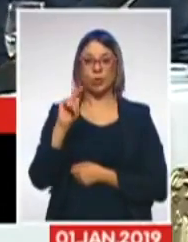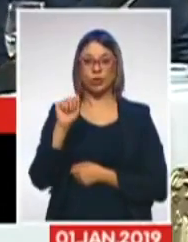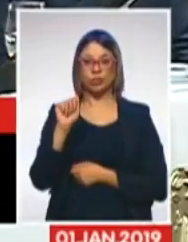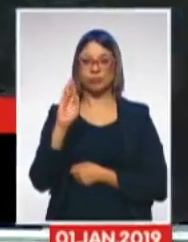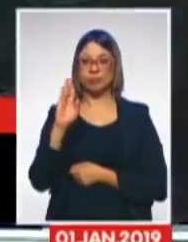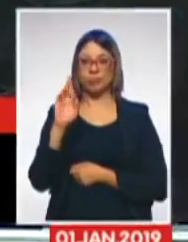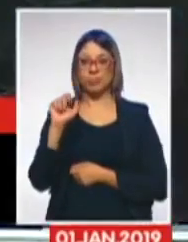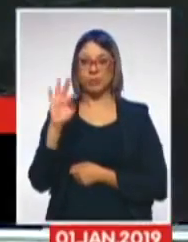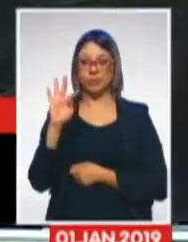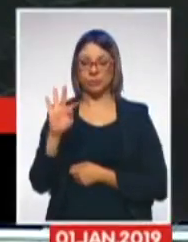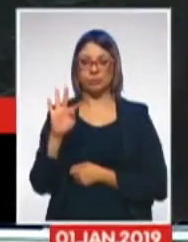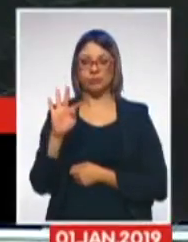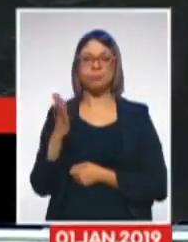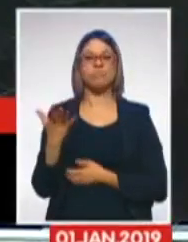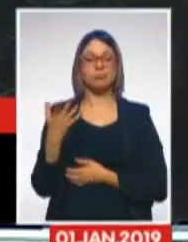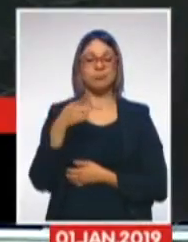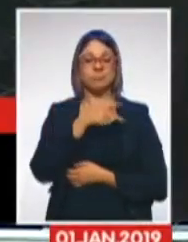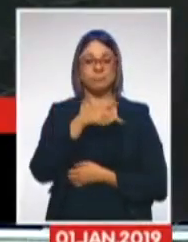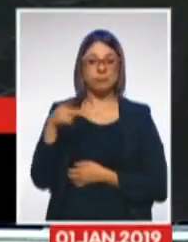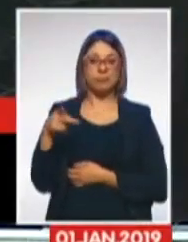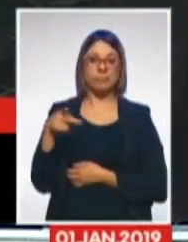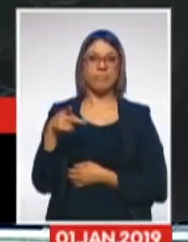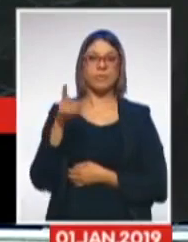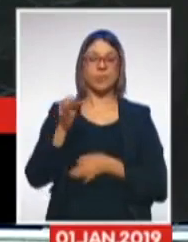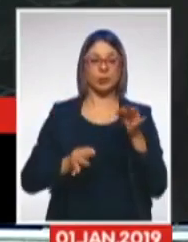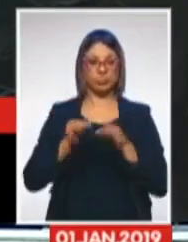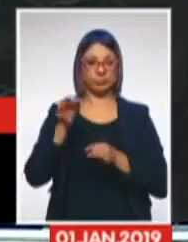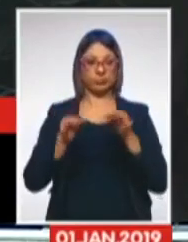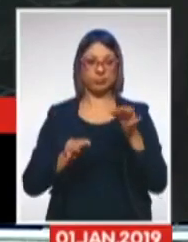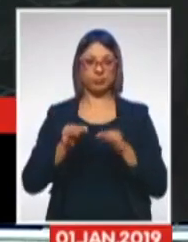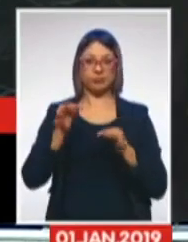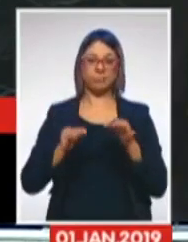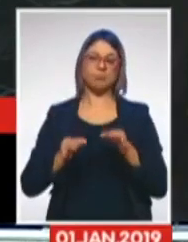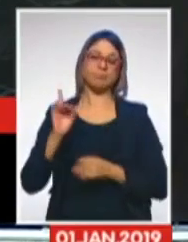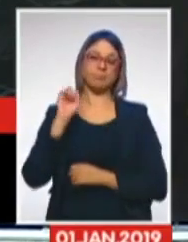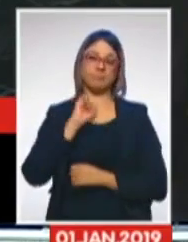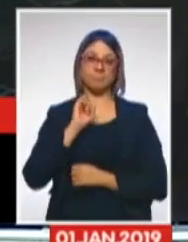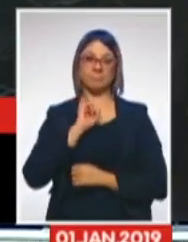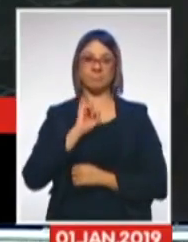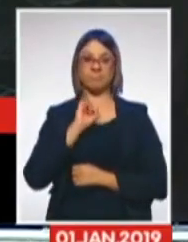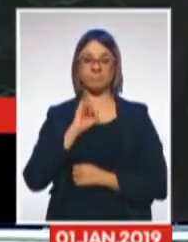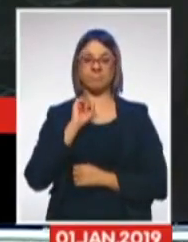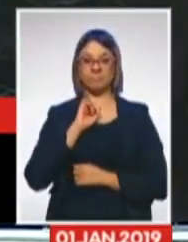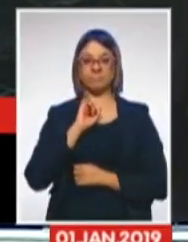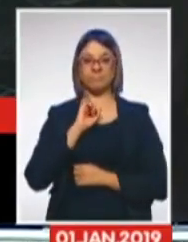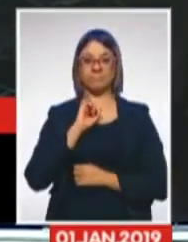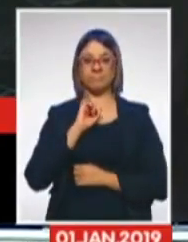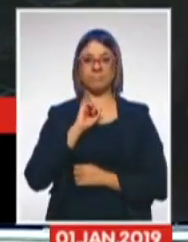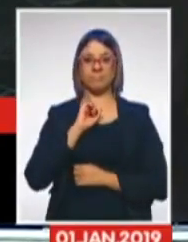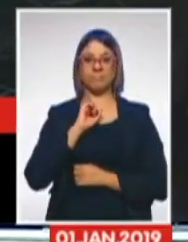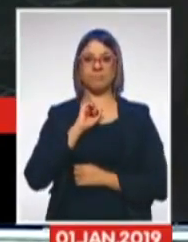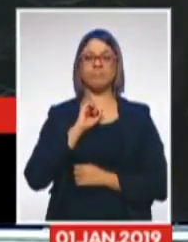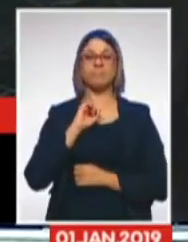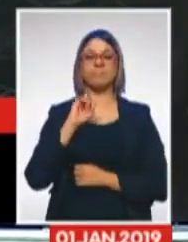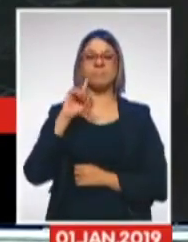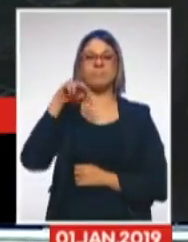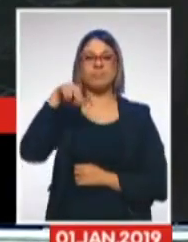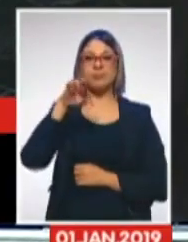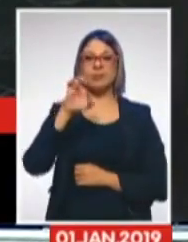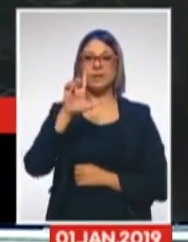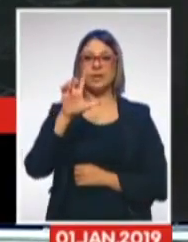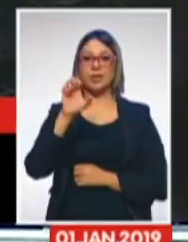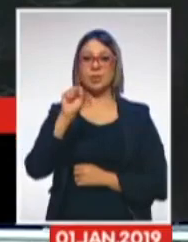Excelentíssimo senhor presidente do Tribunal de Justiça do Estado de Minas Gerais, desembargador